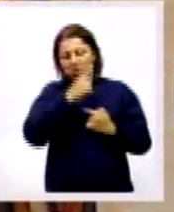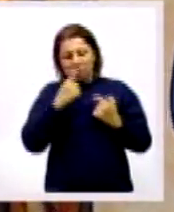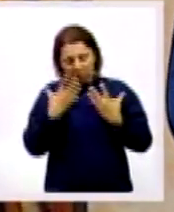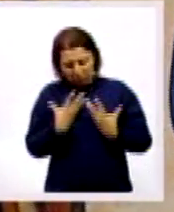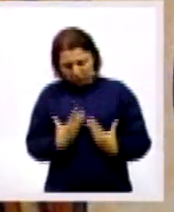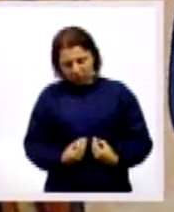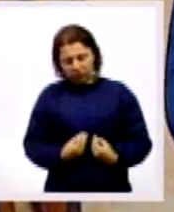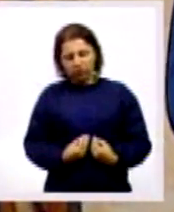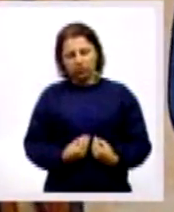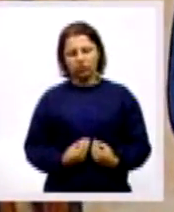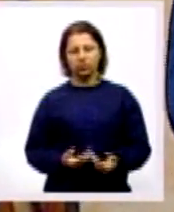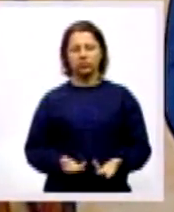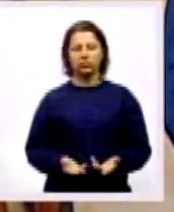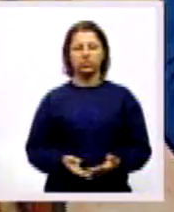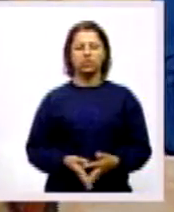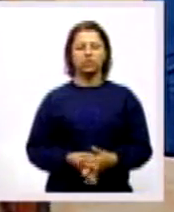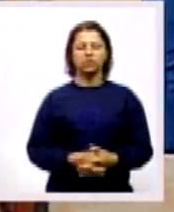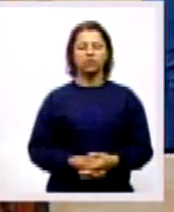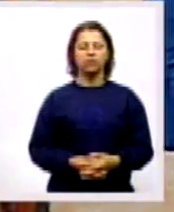Pagão.